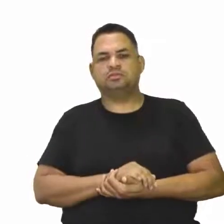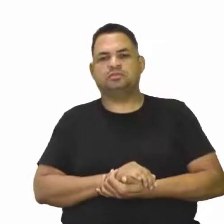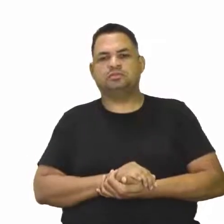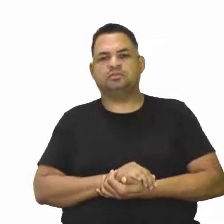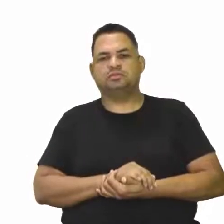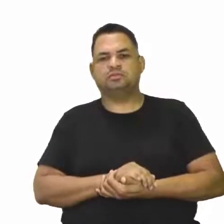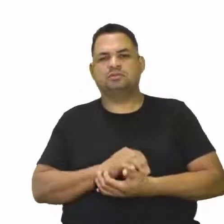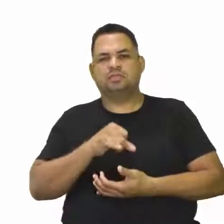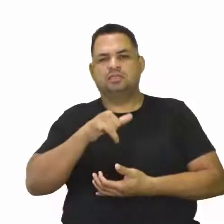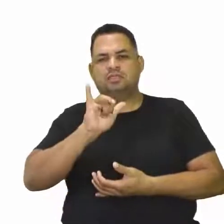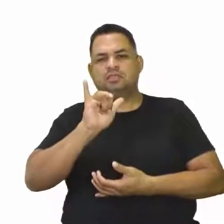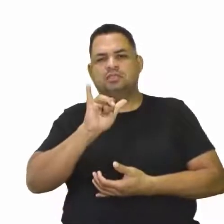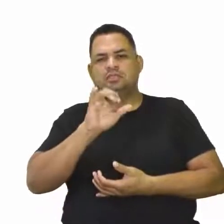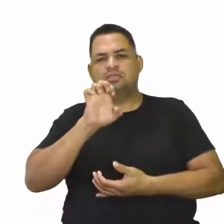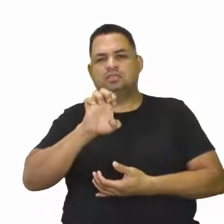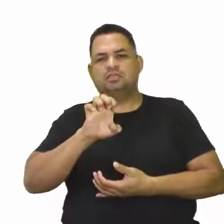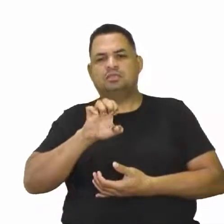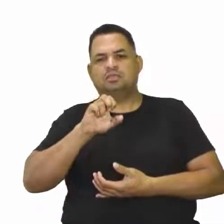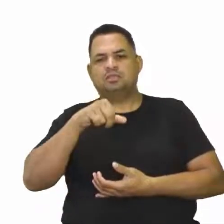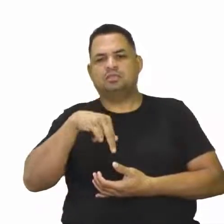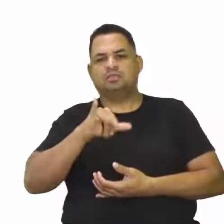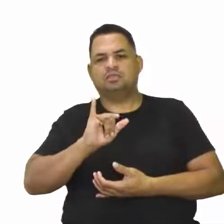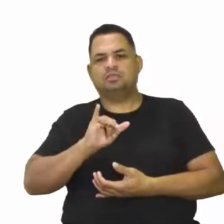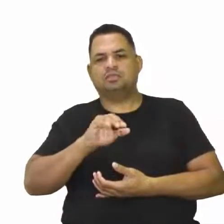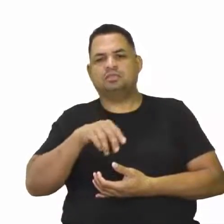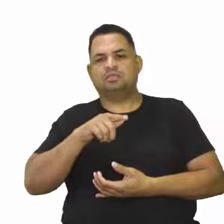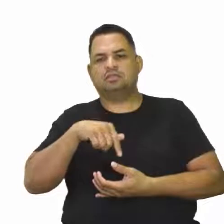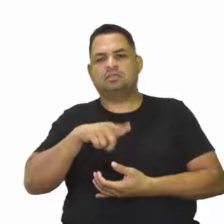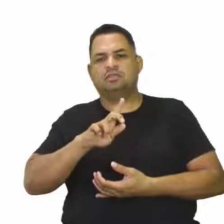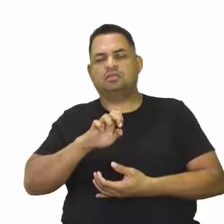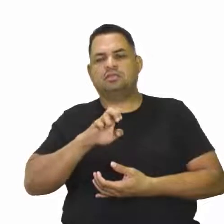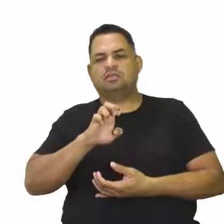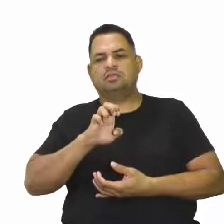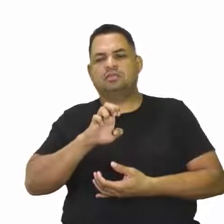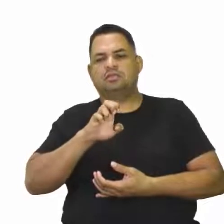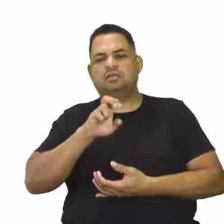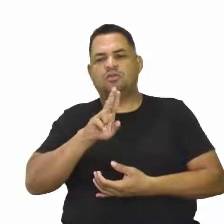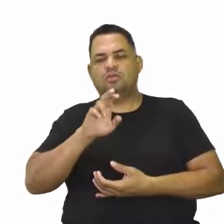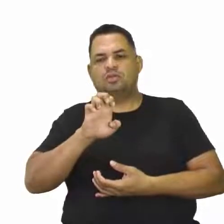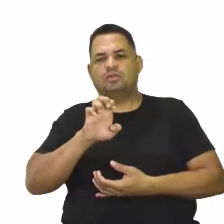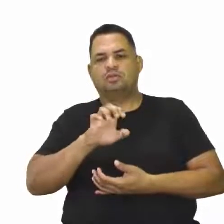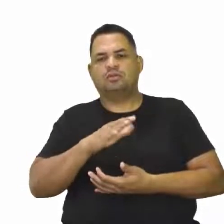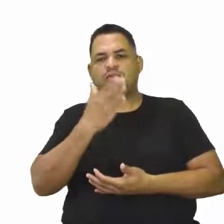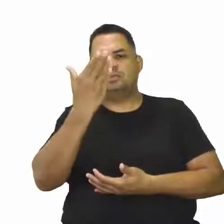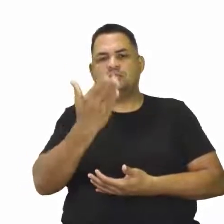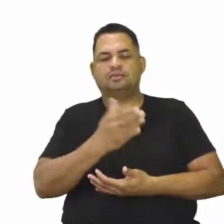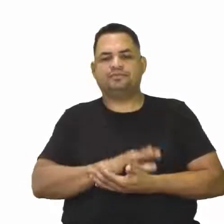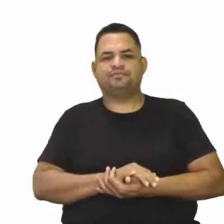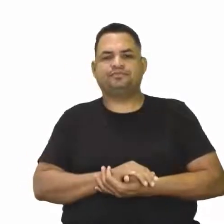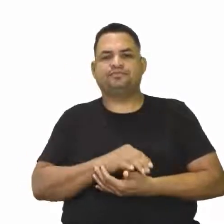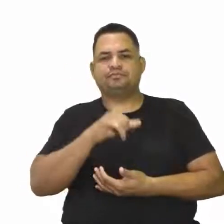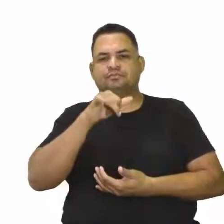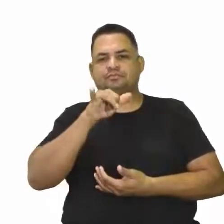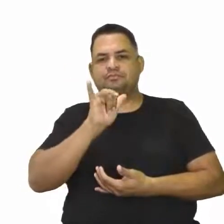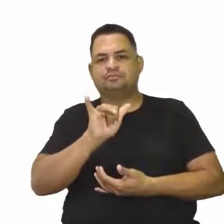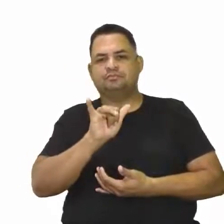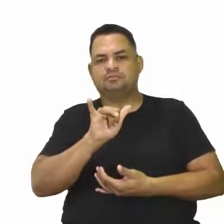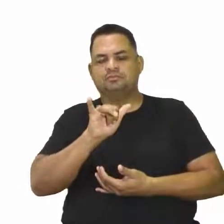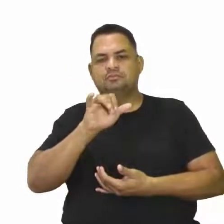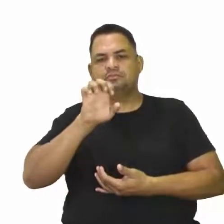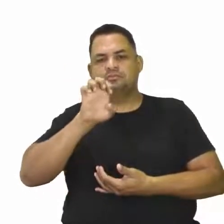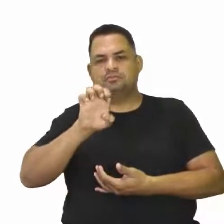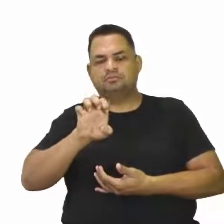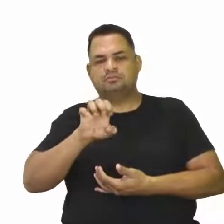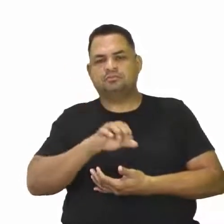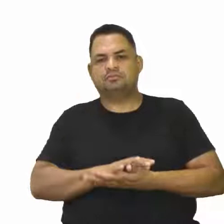né? I, e, ni, que. Em relação a esse i e esse e, deixa só eu dar uma